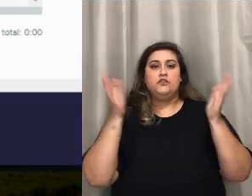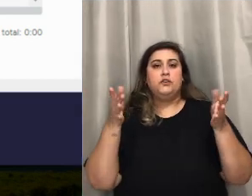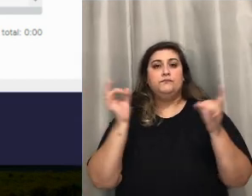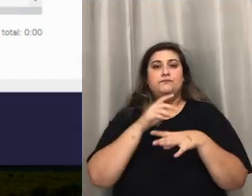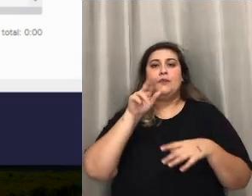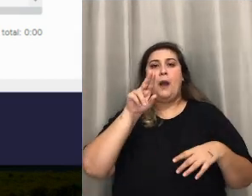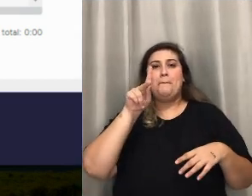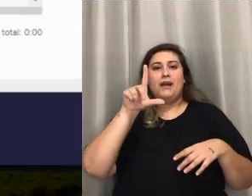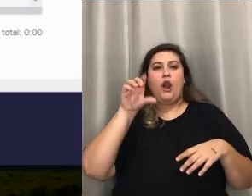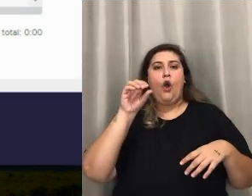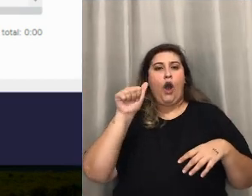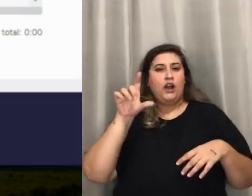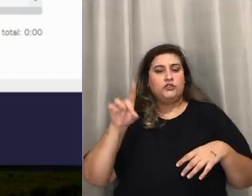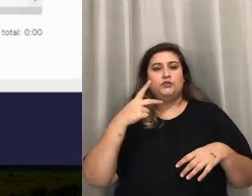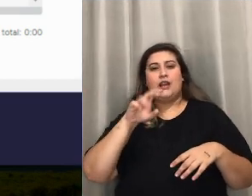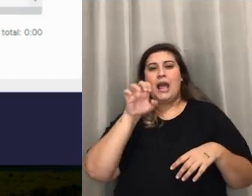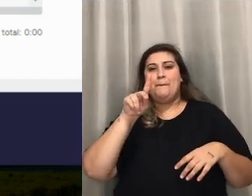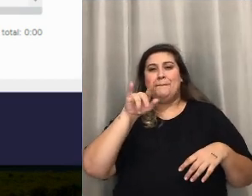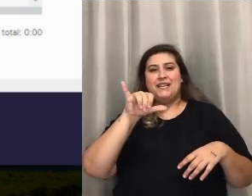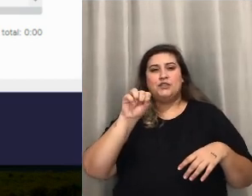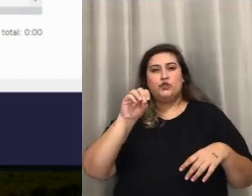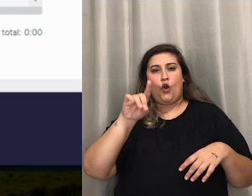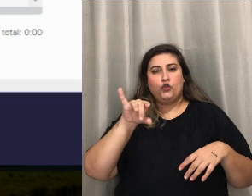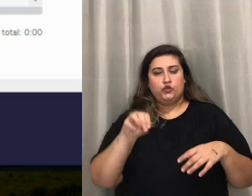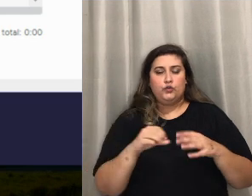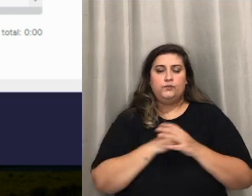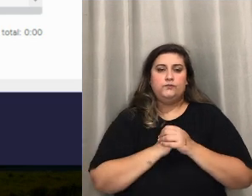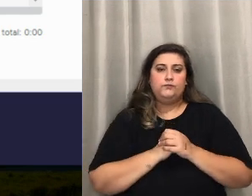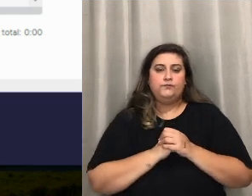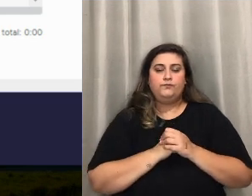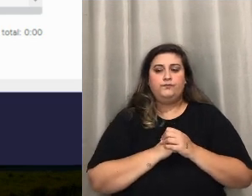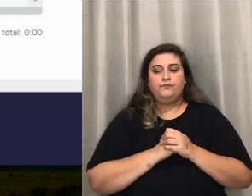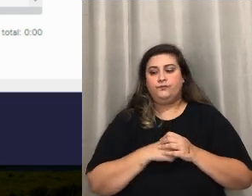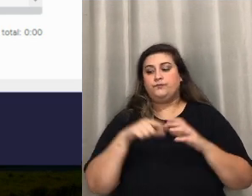já vai fazer o upload aqui no nosso episódio.